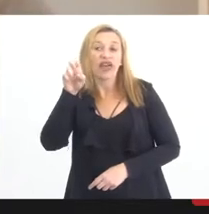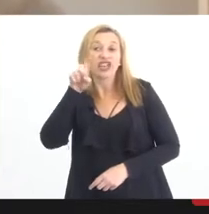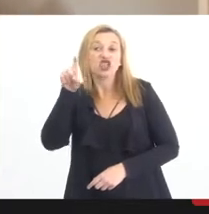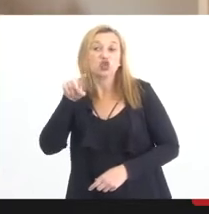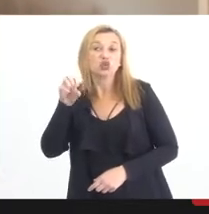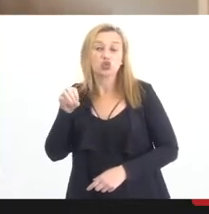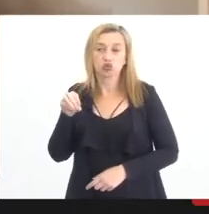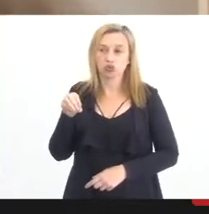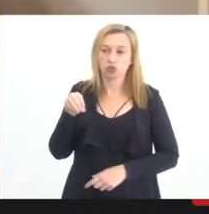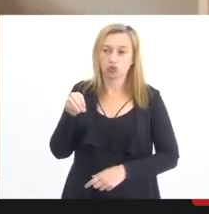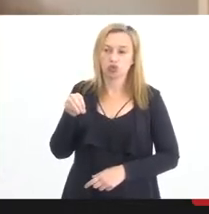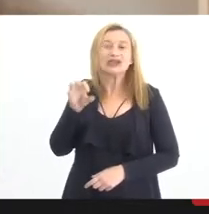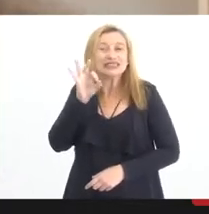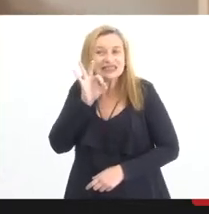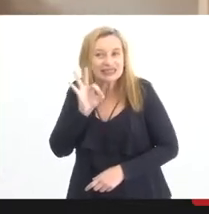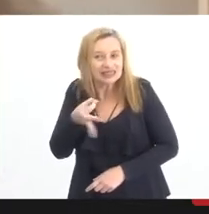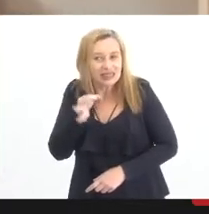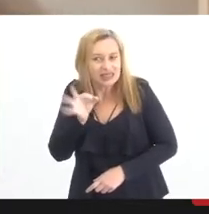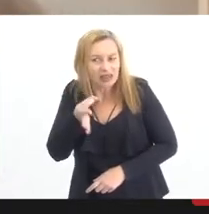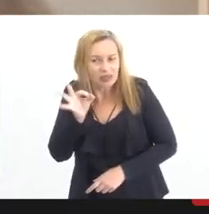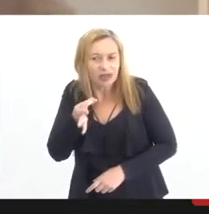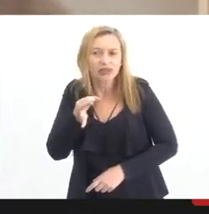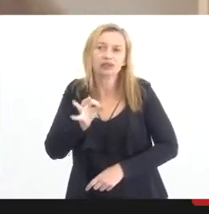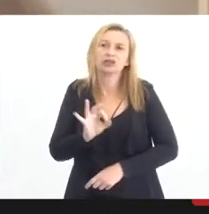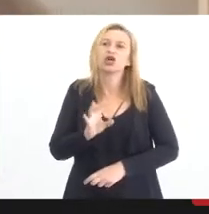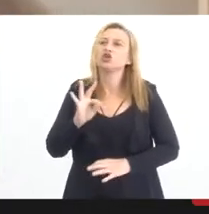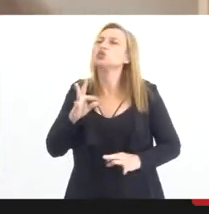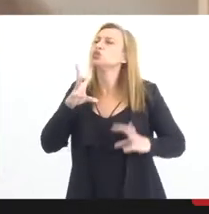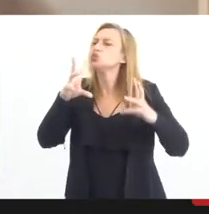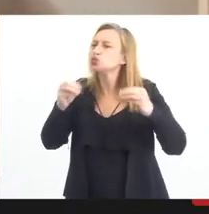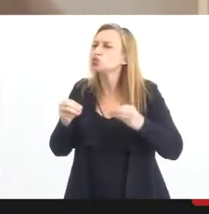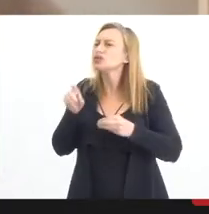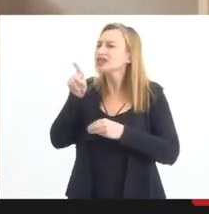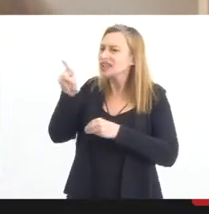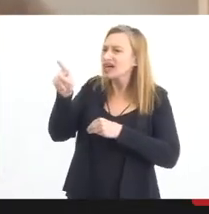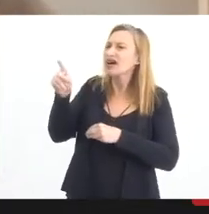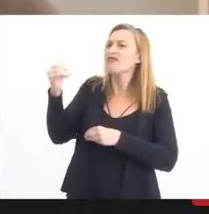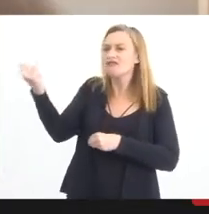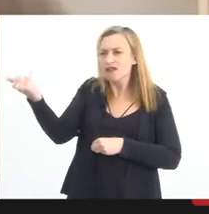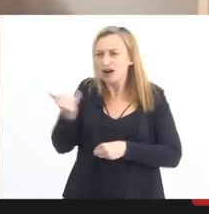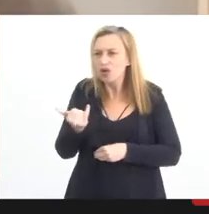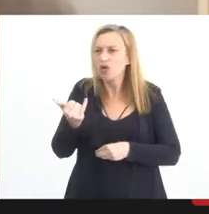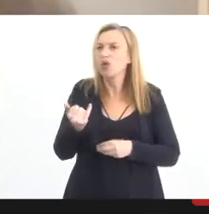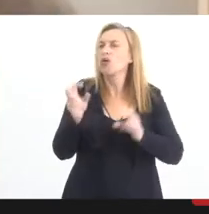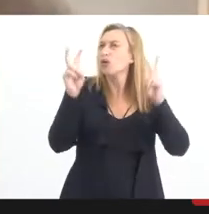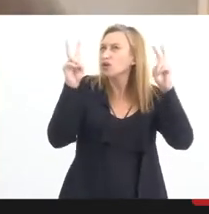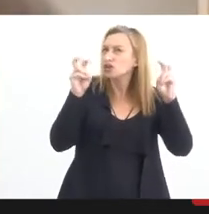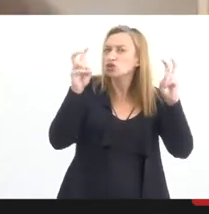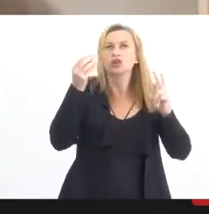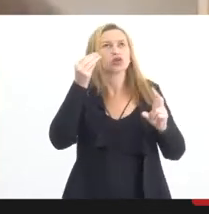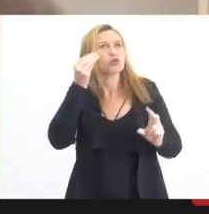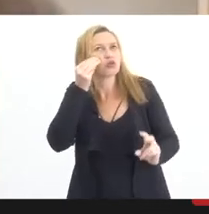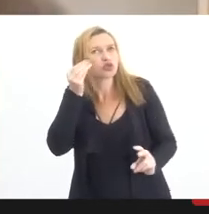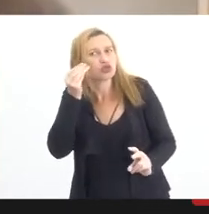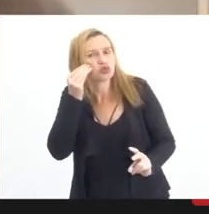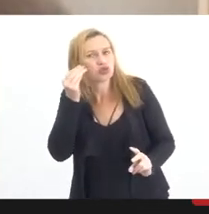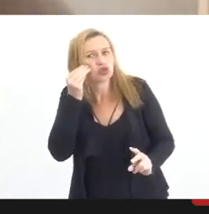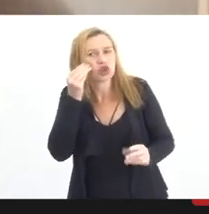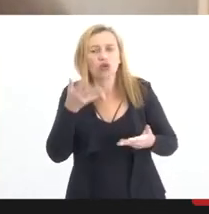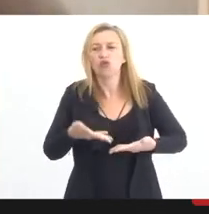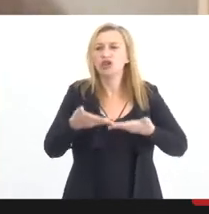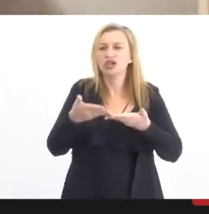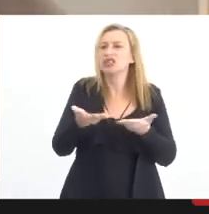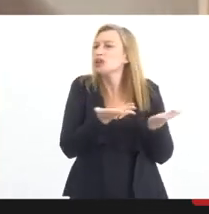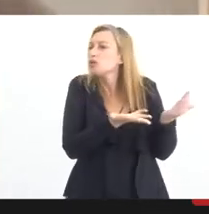é exatamente tudo o que ela falou. Quer dizer, a questão das oportunidades oferecidas para os